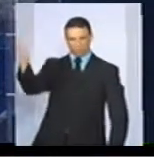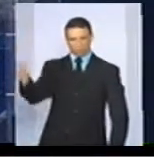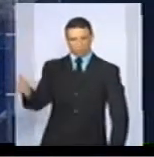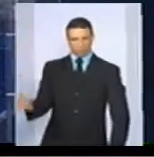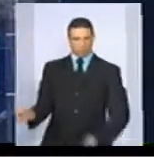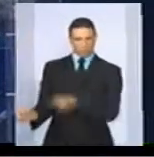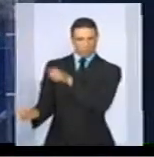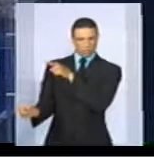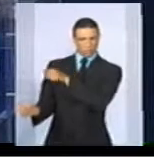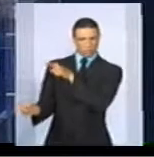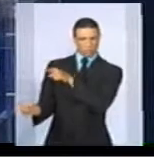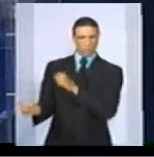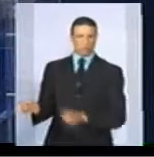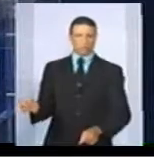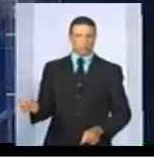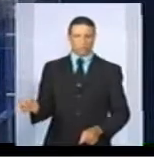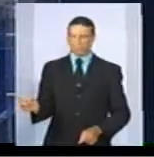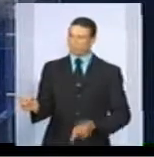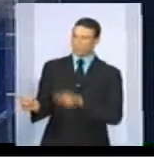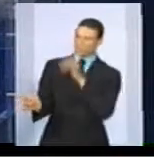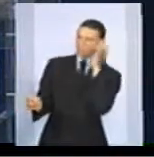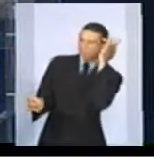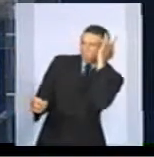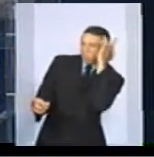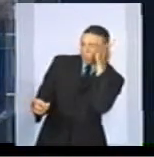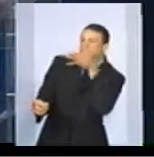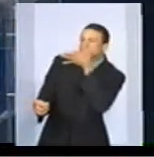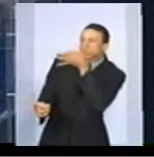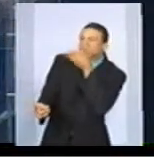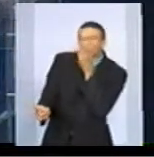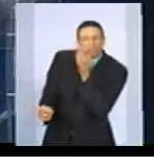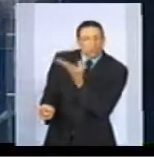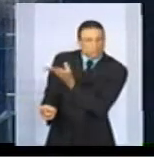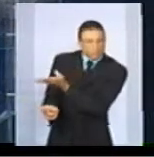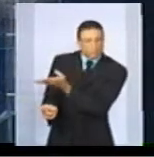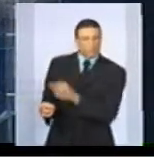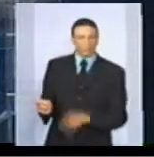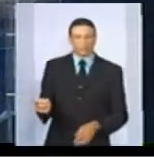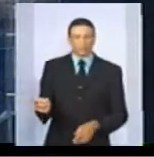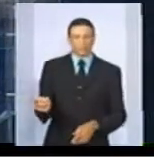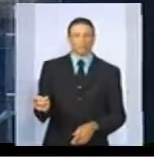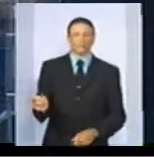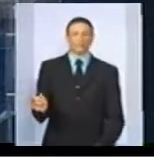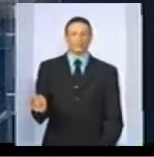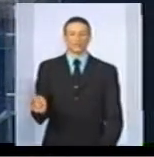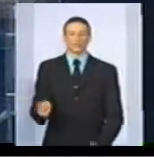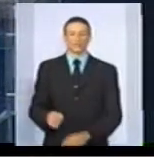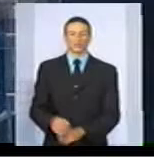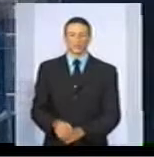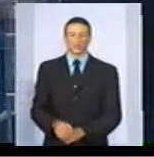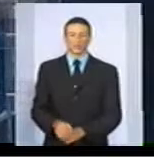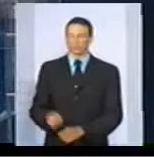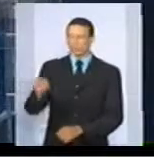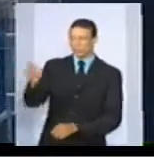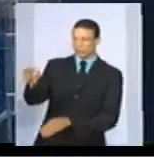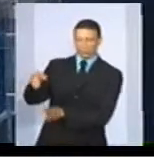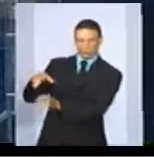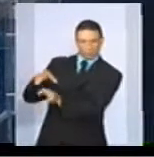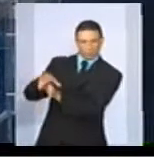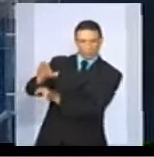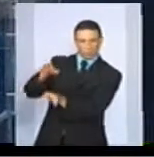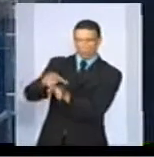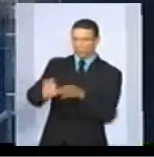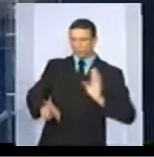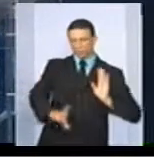direito bastaria apenas ter bom senso para se ter o bom conceito